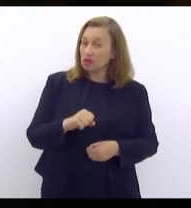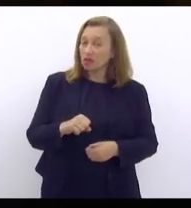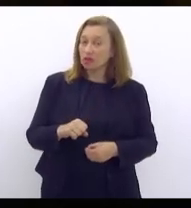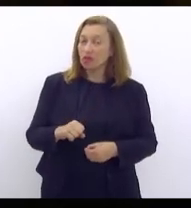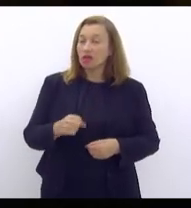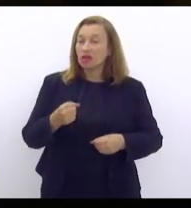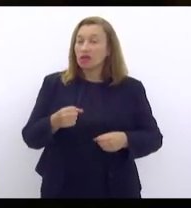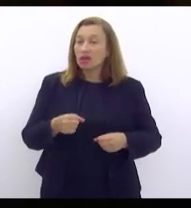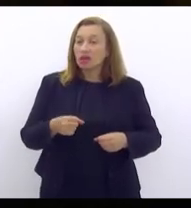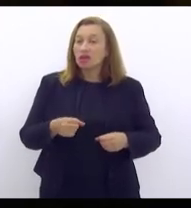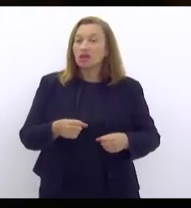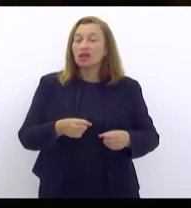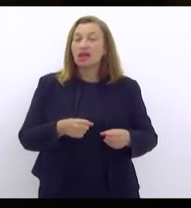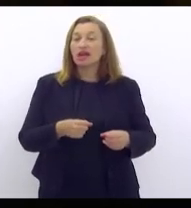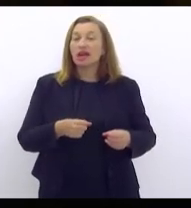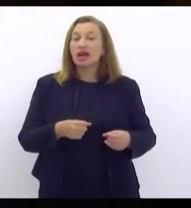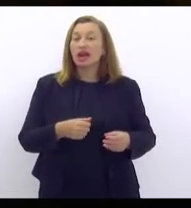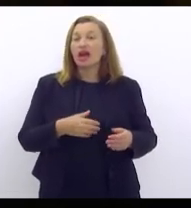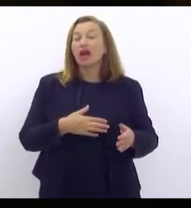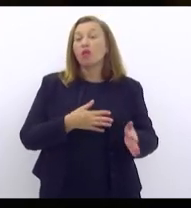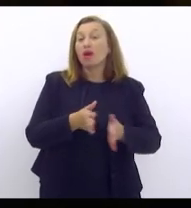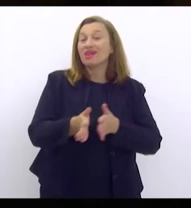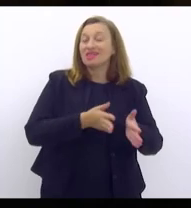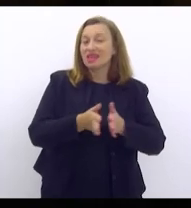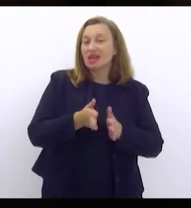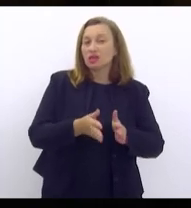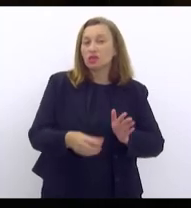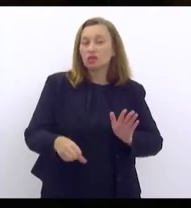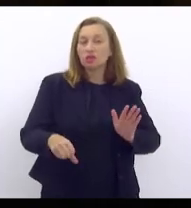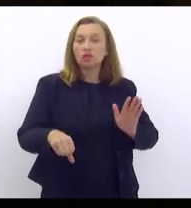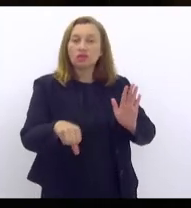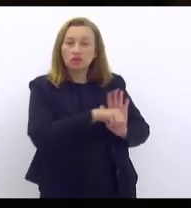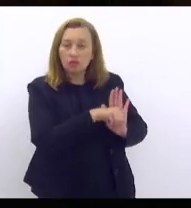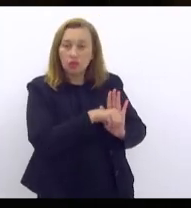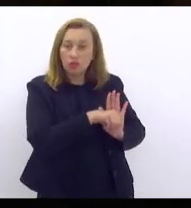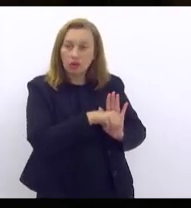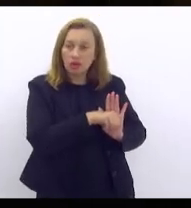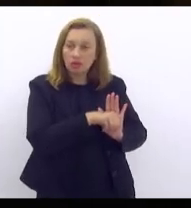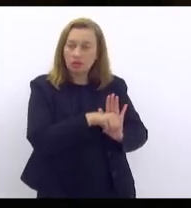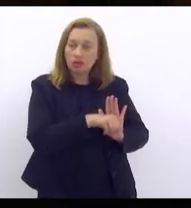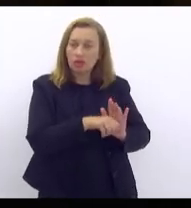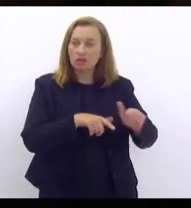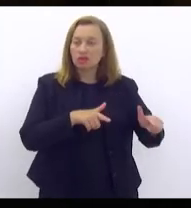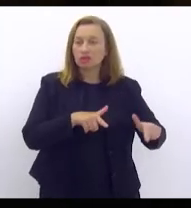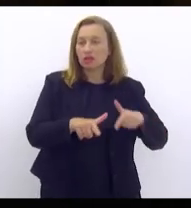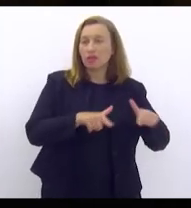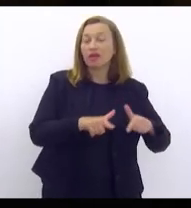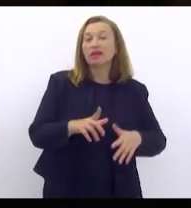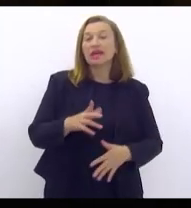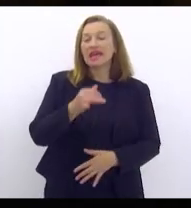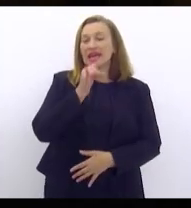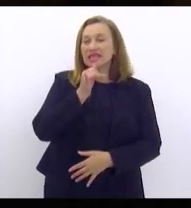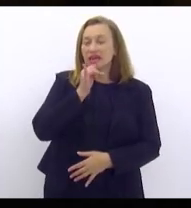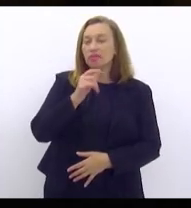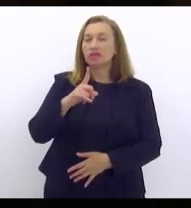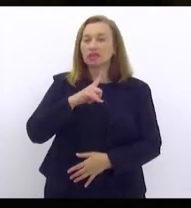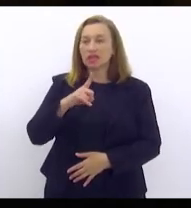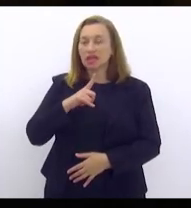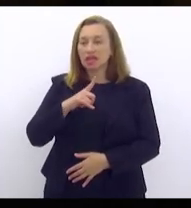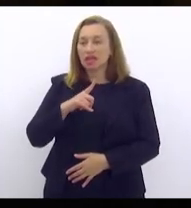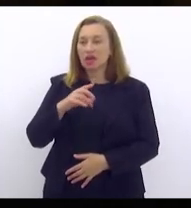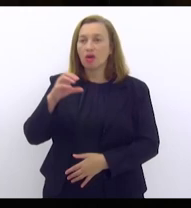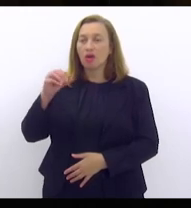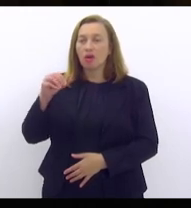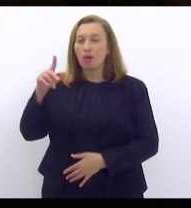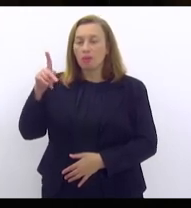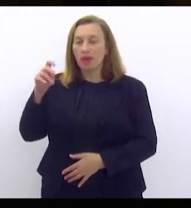facilitador para essas operações ilegais. Vou dar um exemplo. Tem operação em Nova Iguaçu, tem anuência do